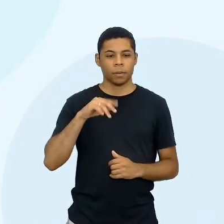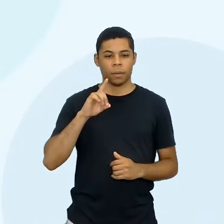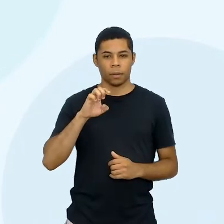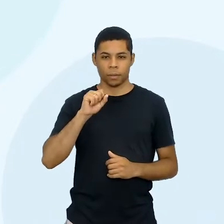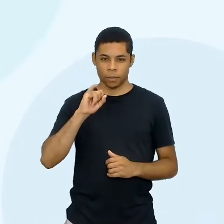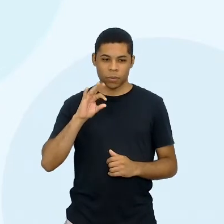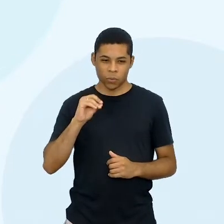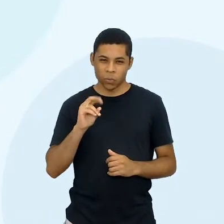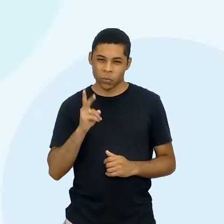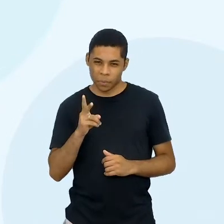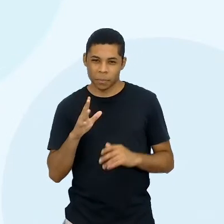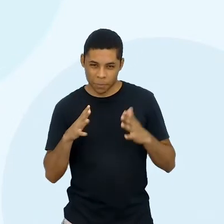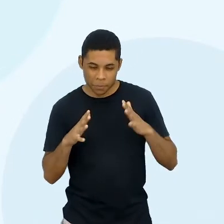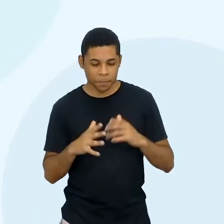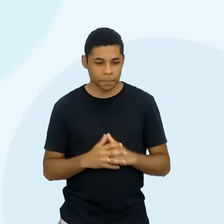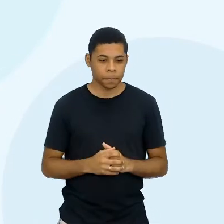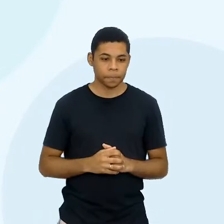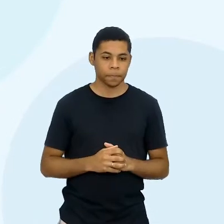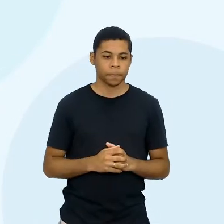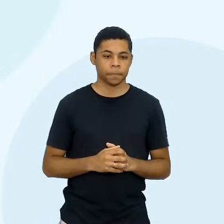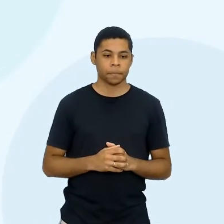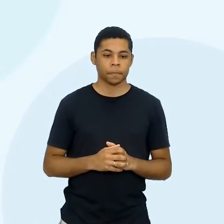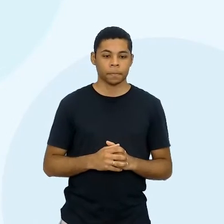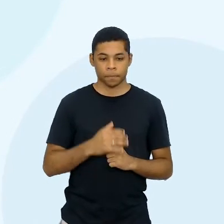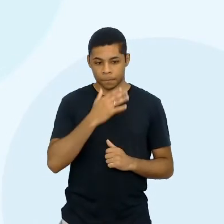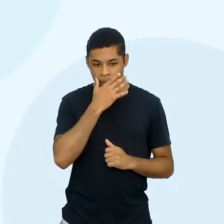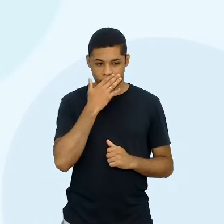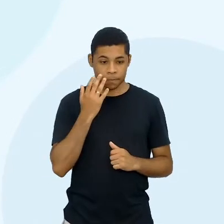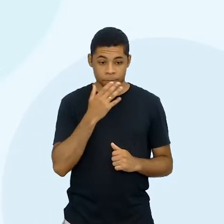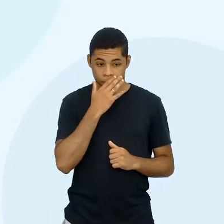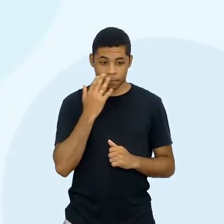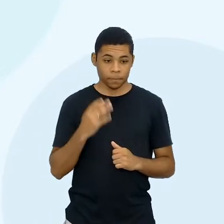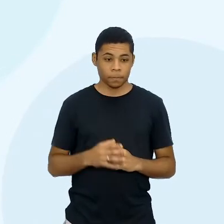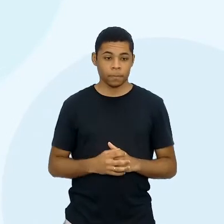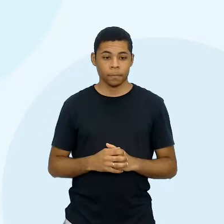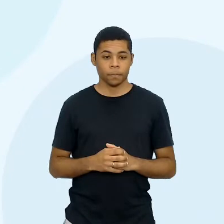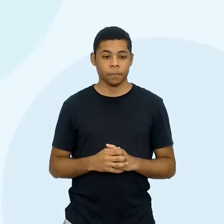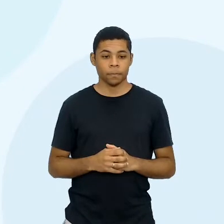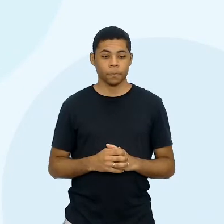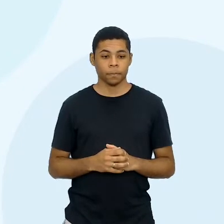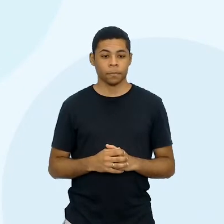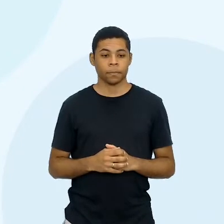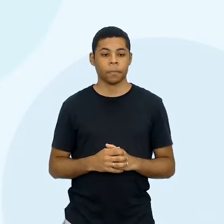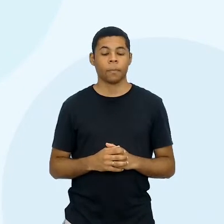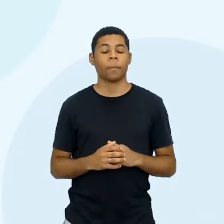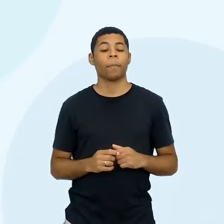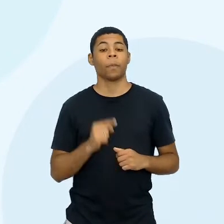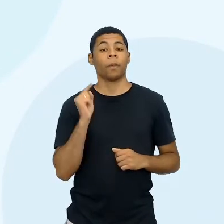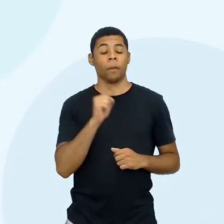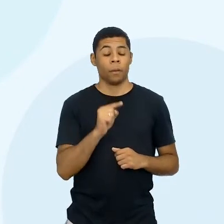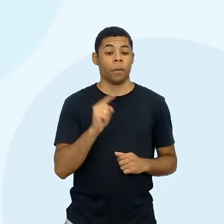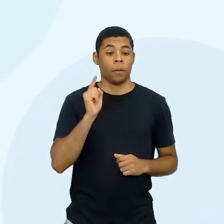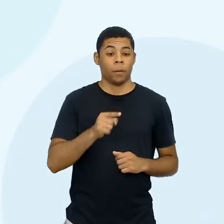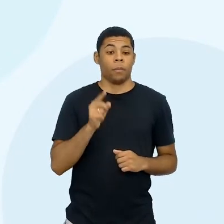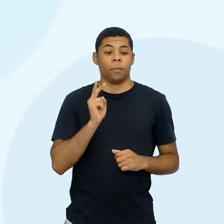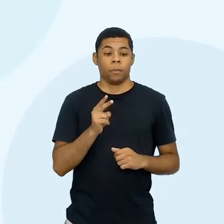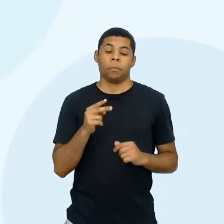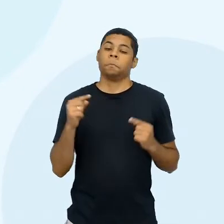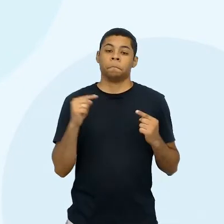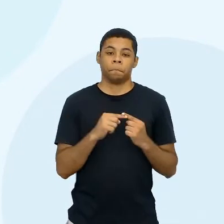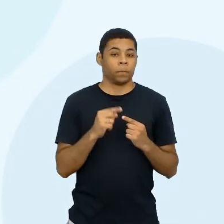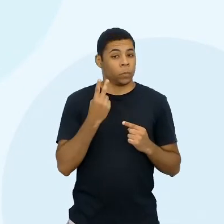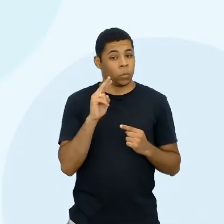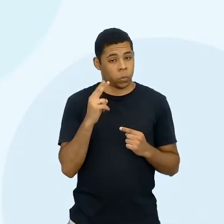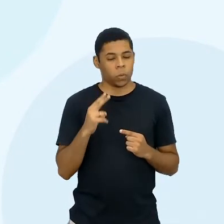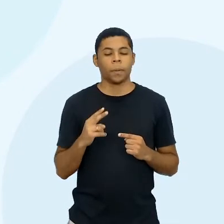da colisão de duas placas tectônicas, olha que interessante. Uma continental e uma oceânica, né? Então